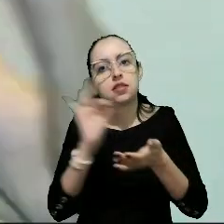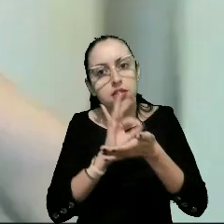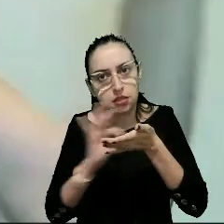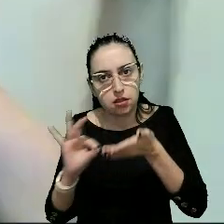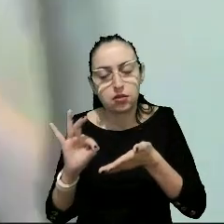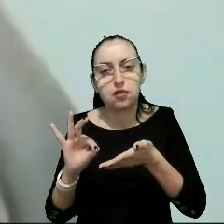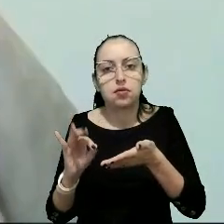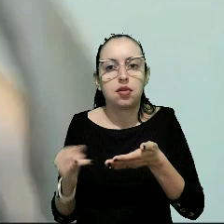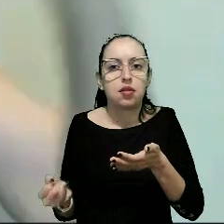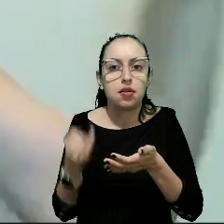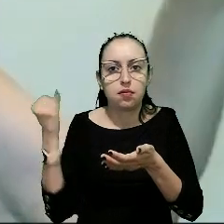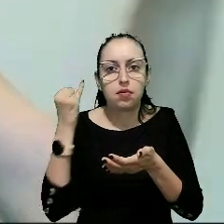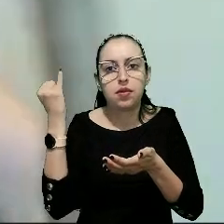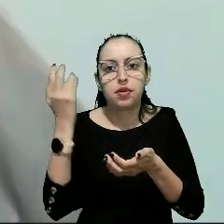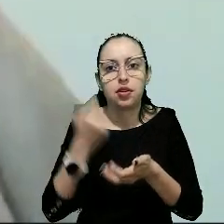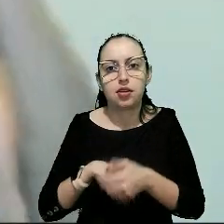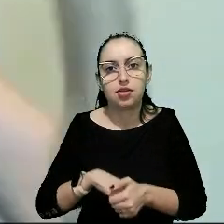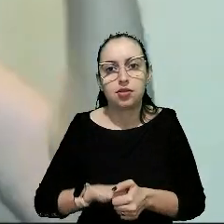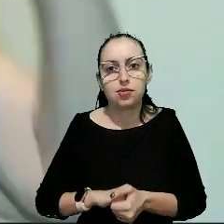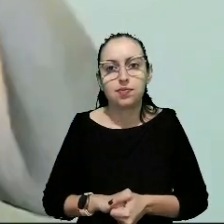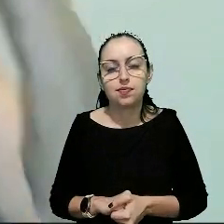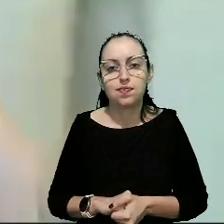acho que vocês têm que anotar assim,